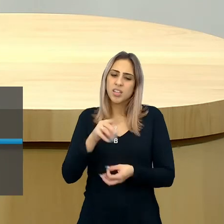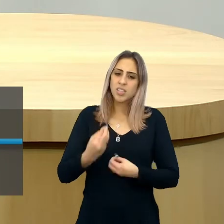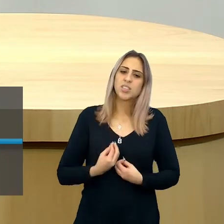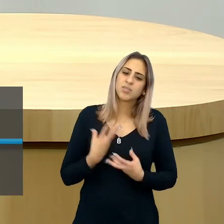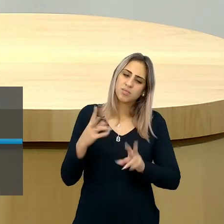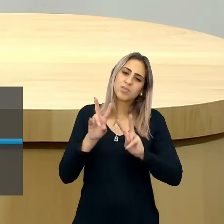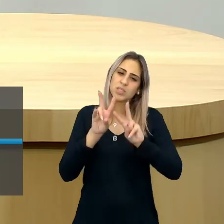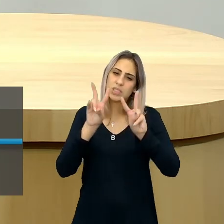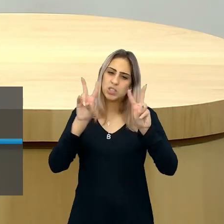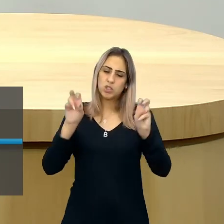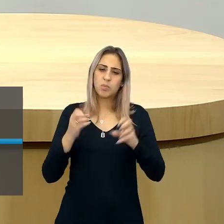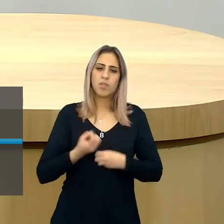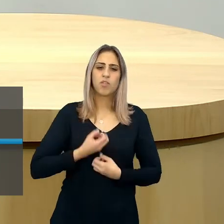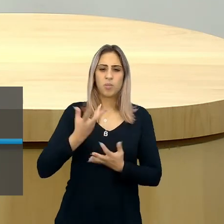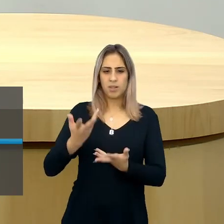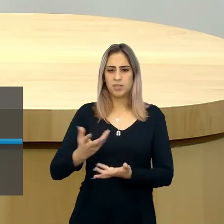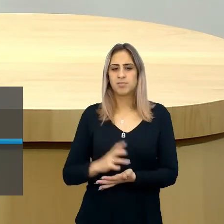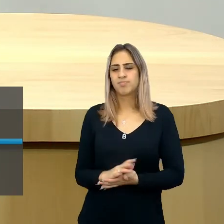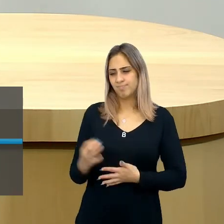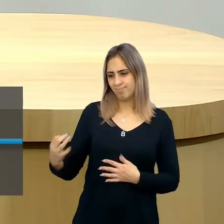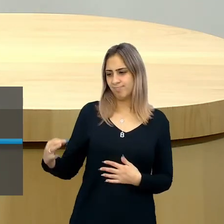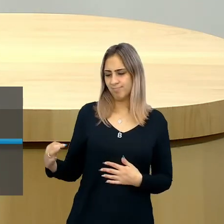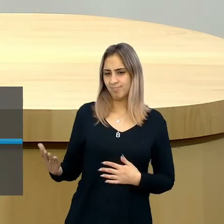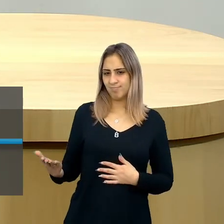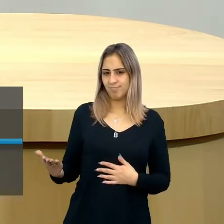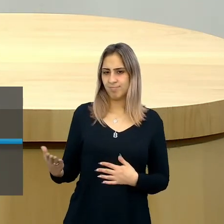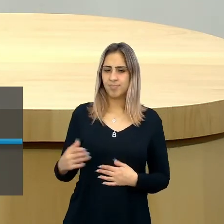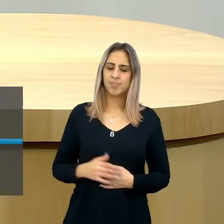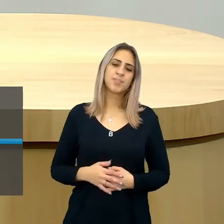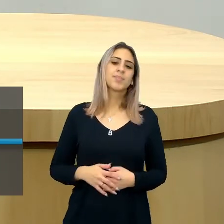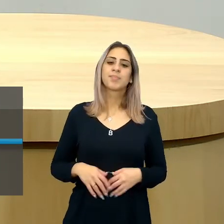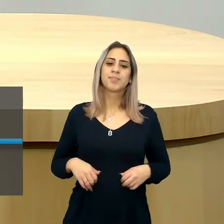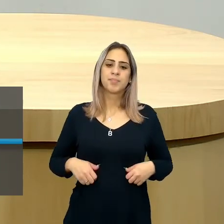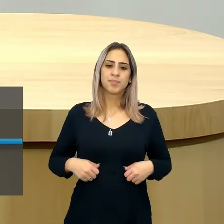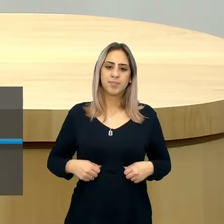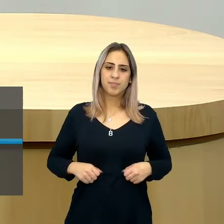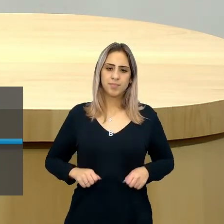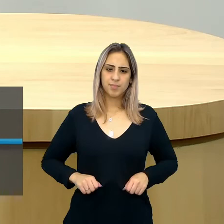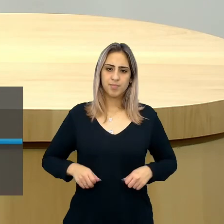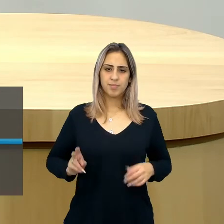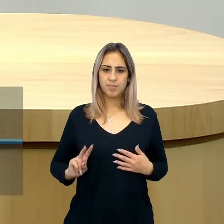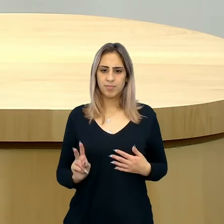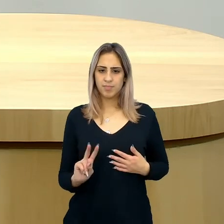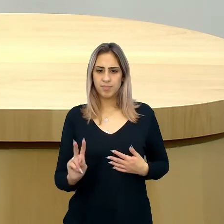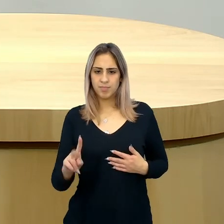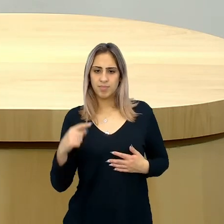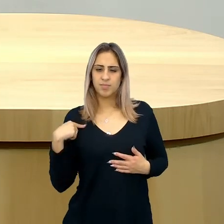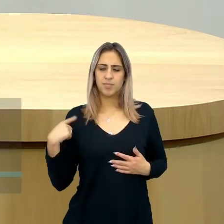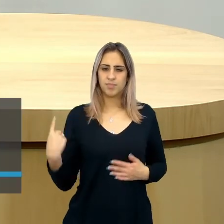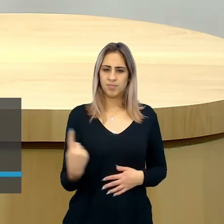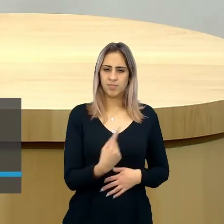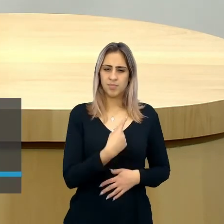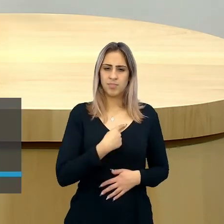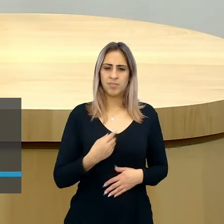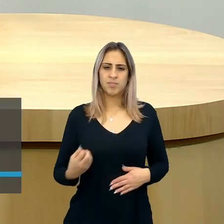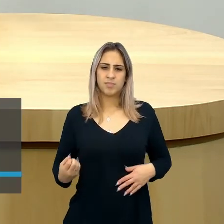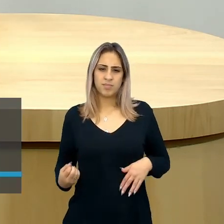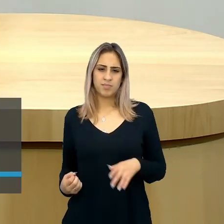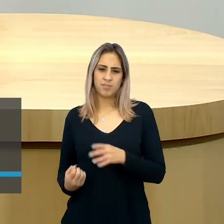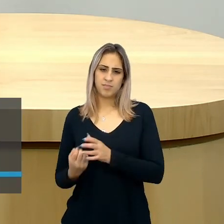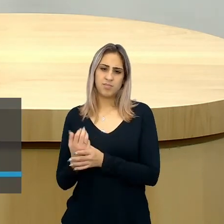sob a forma de dados, né? Então, ao mesmo tempo em que a gente